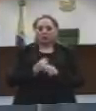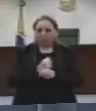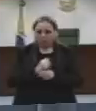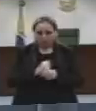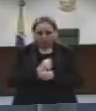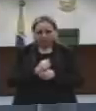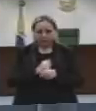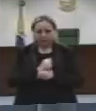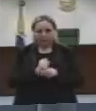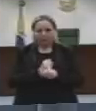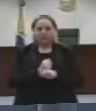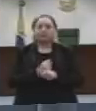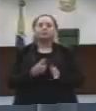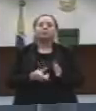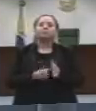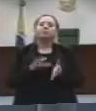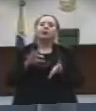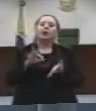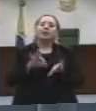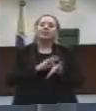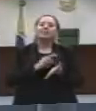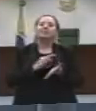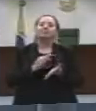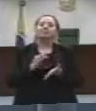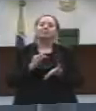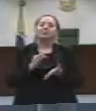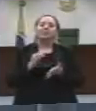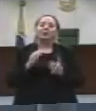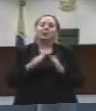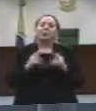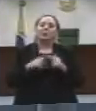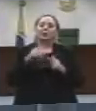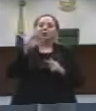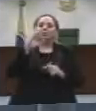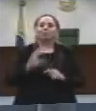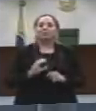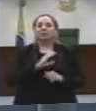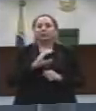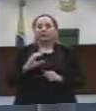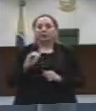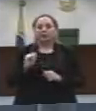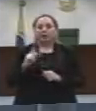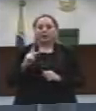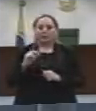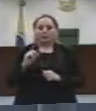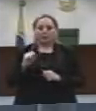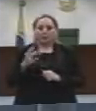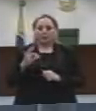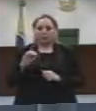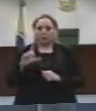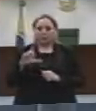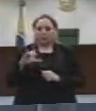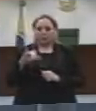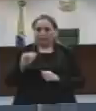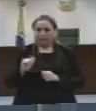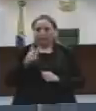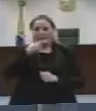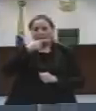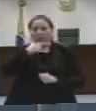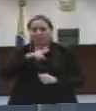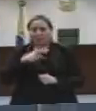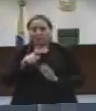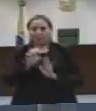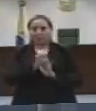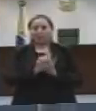se sendo tratado com uma igreja a Igreja Católica Apostólica Romana que ganha então o seu estatuto jurídico via decreto